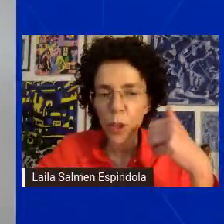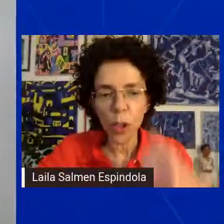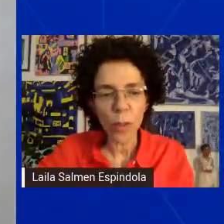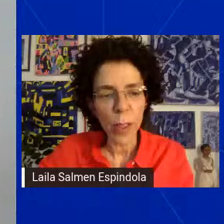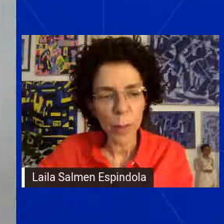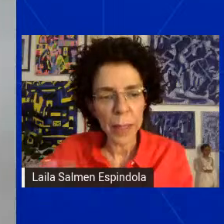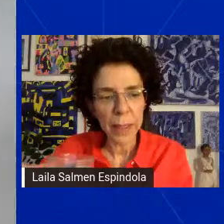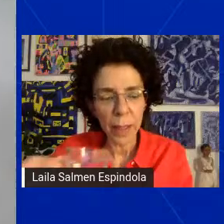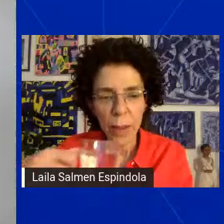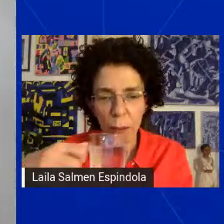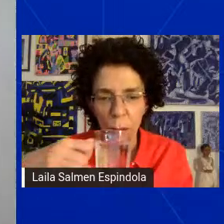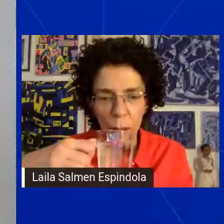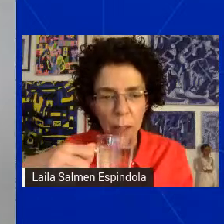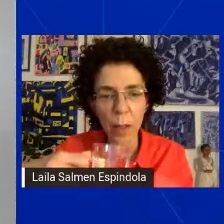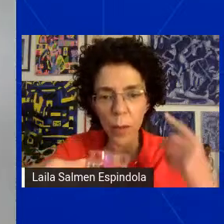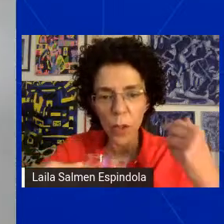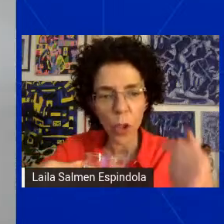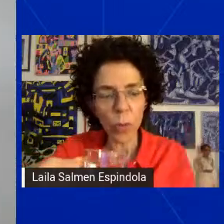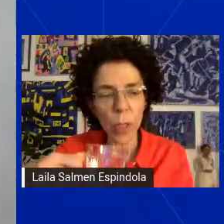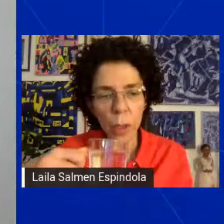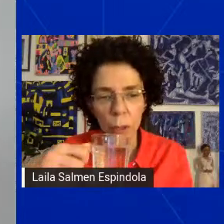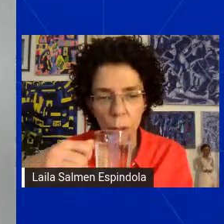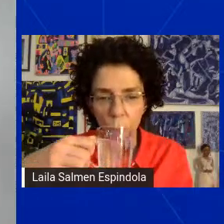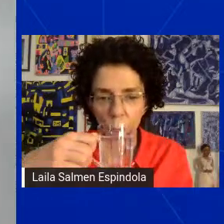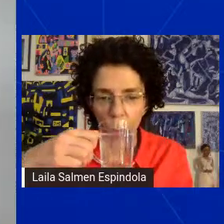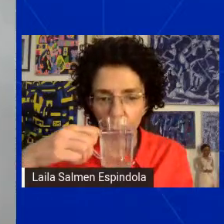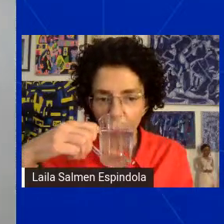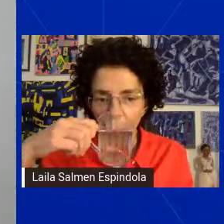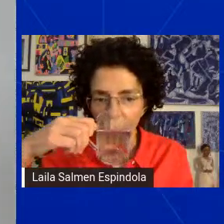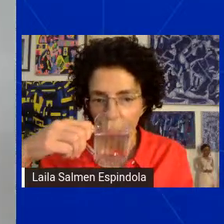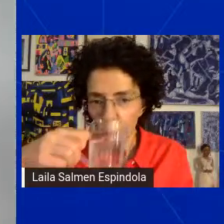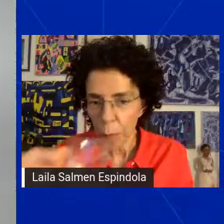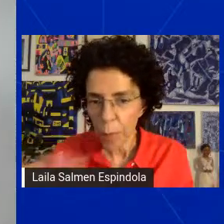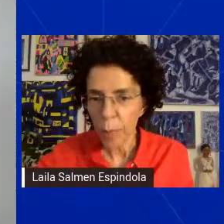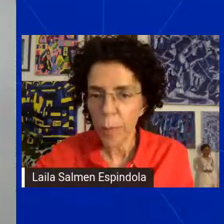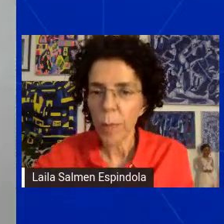Não estou te ouvindo, Marcelo. Não estou te ouvindo.